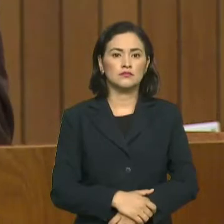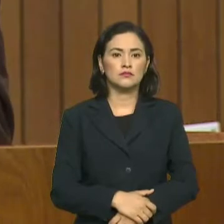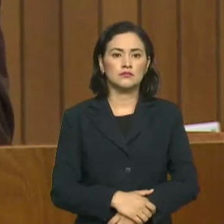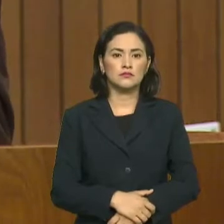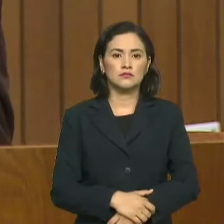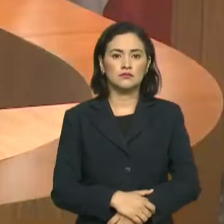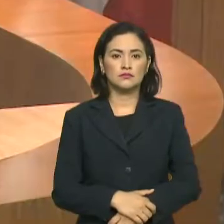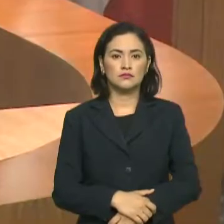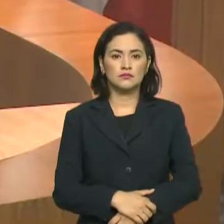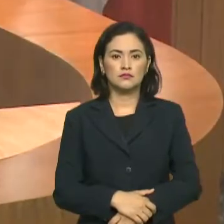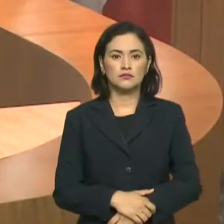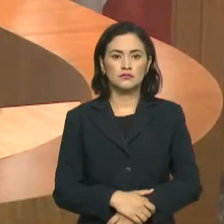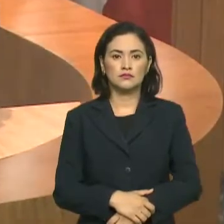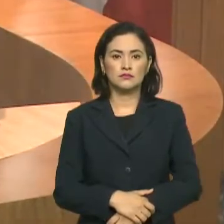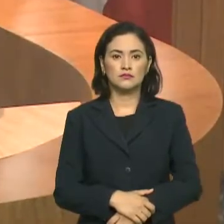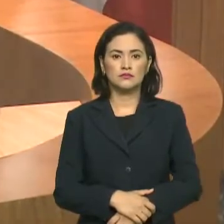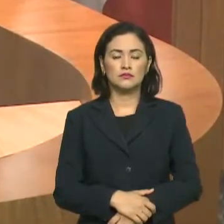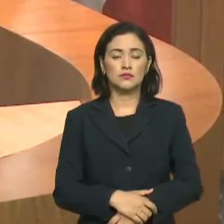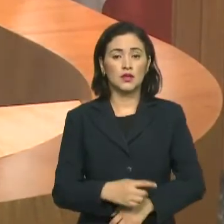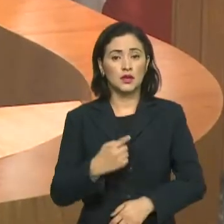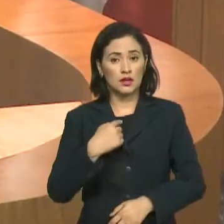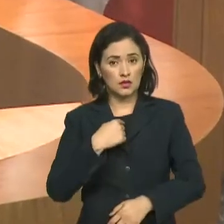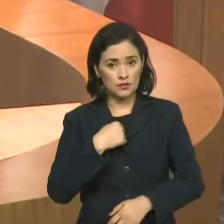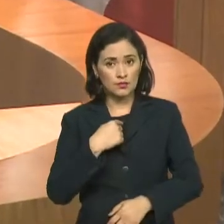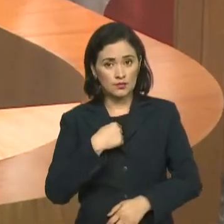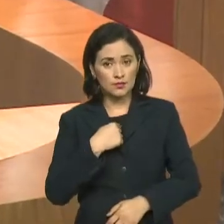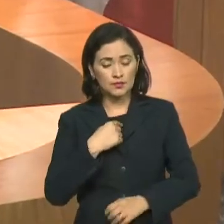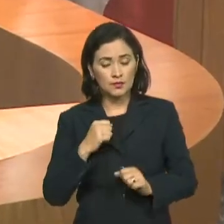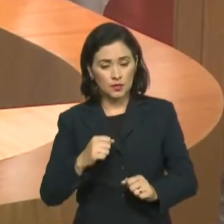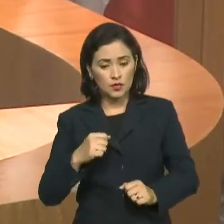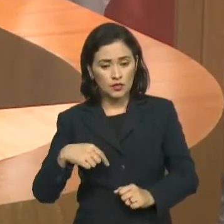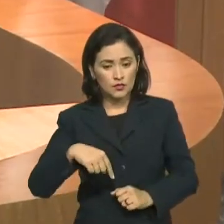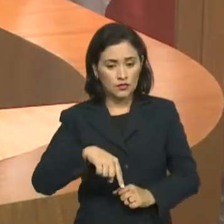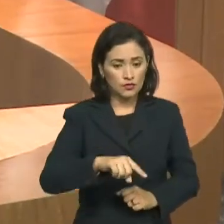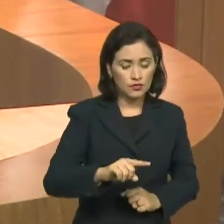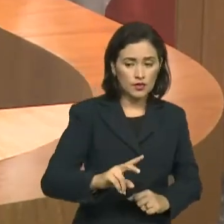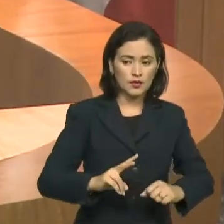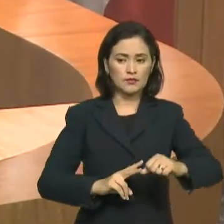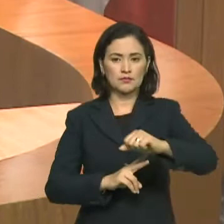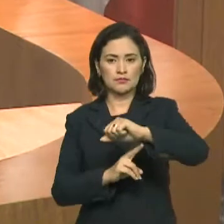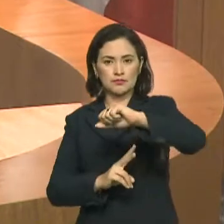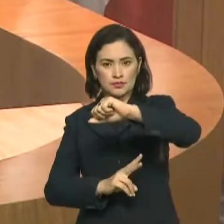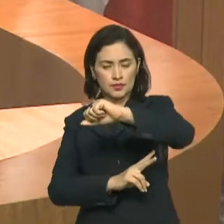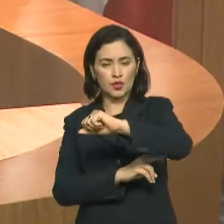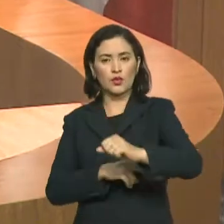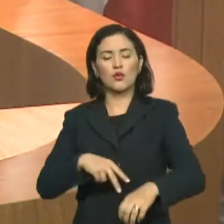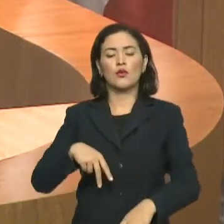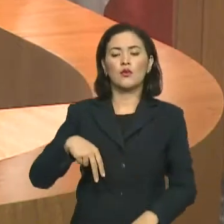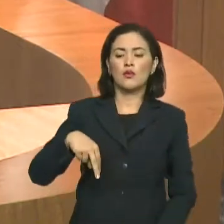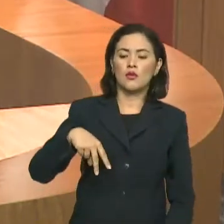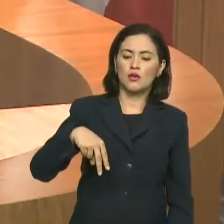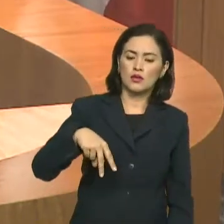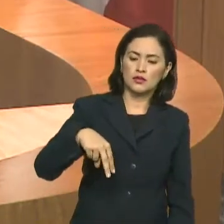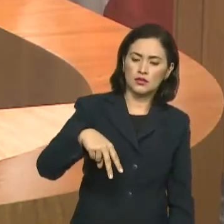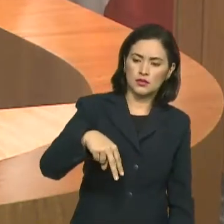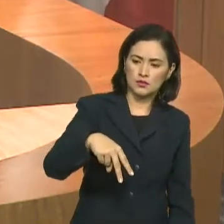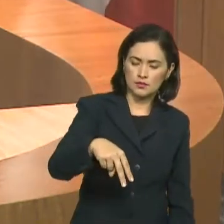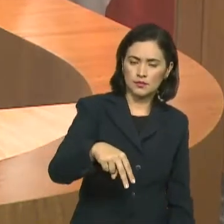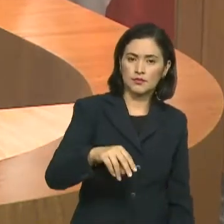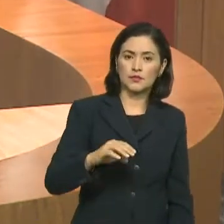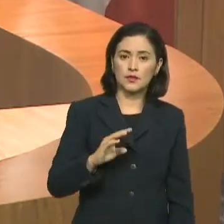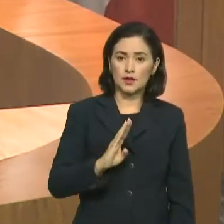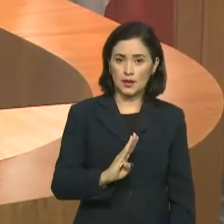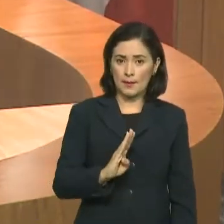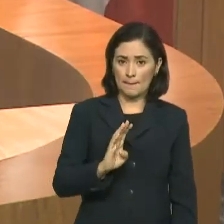Braulio, de atravessar a ponte a pé, de Bequimão até